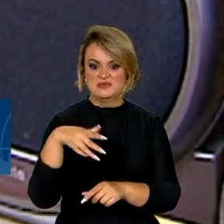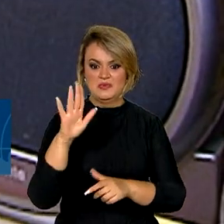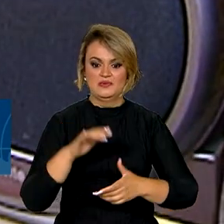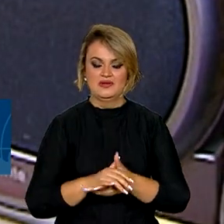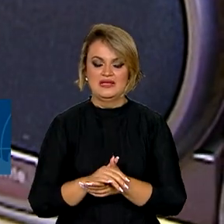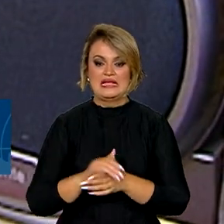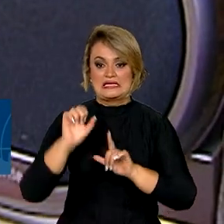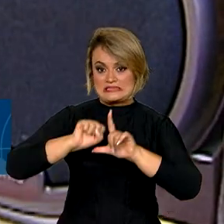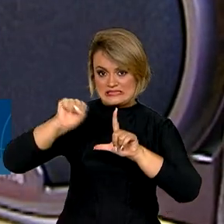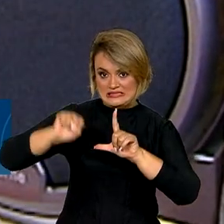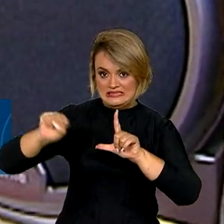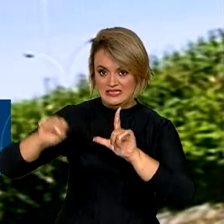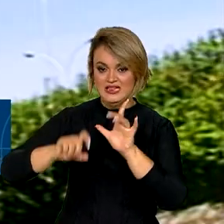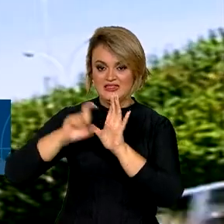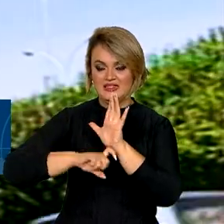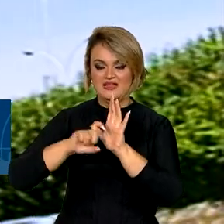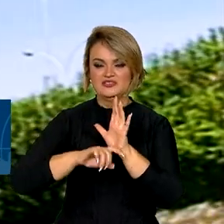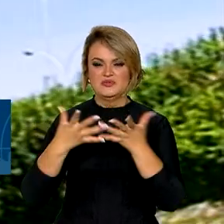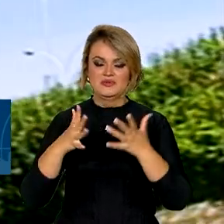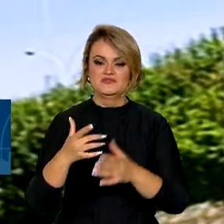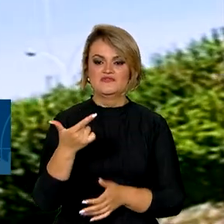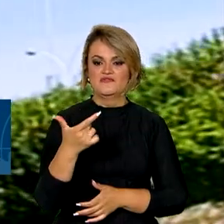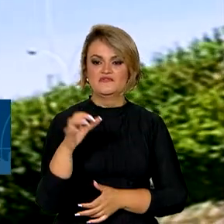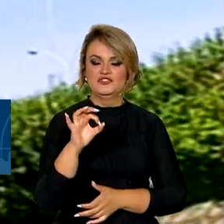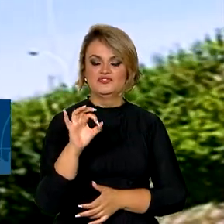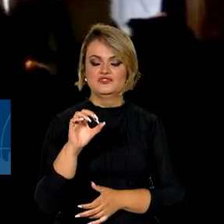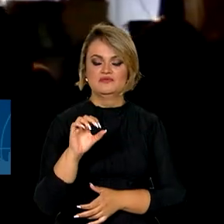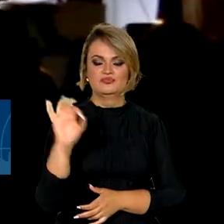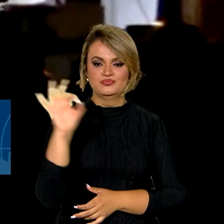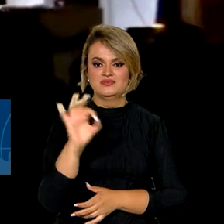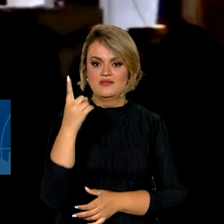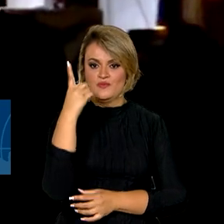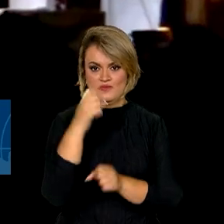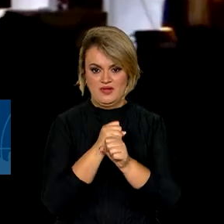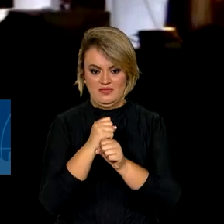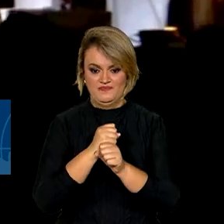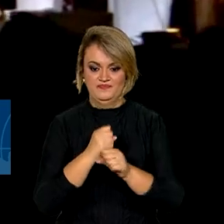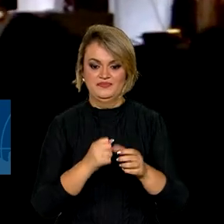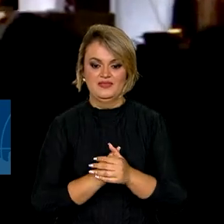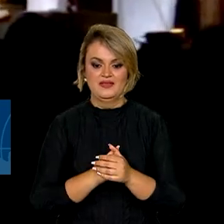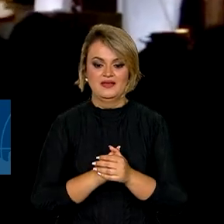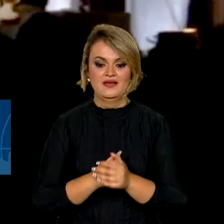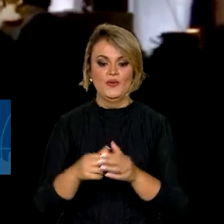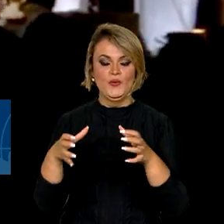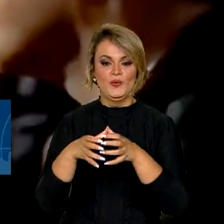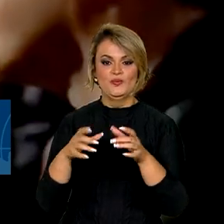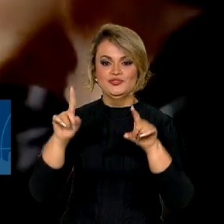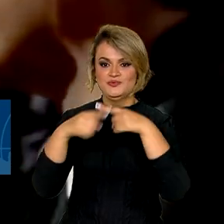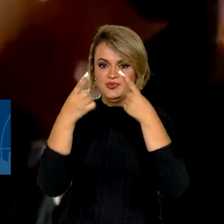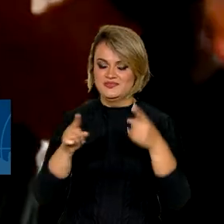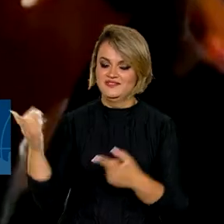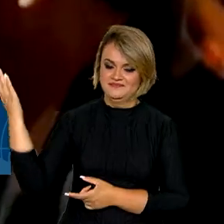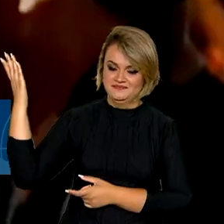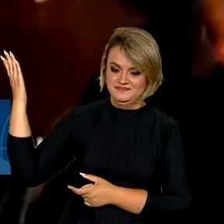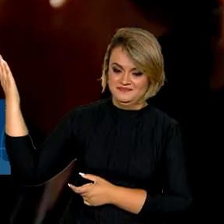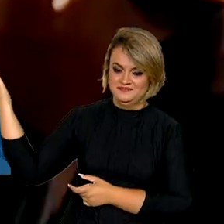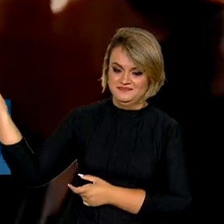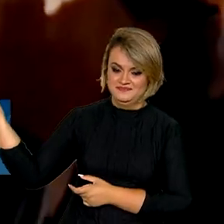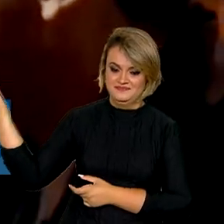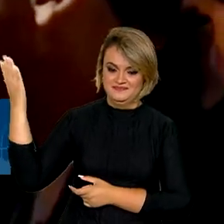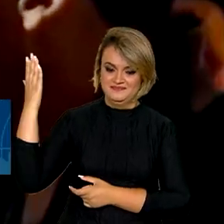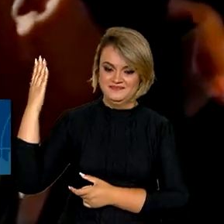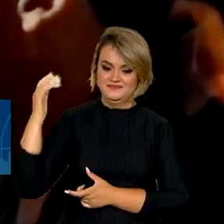taxa Selic batia os 20% ao ano. No Brasil, os tribalistas bombavam com a